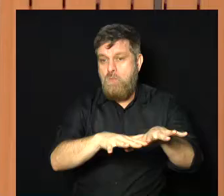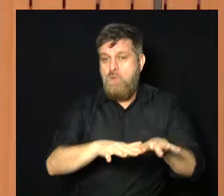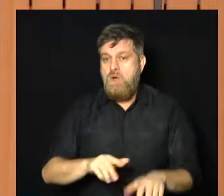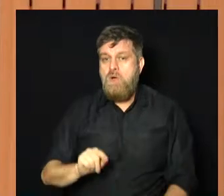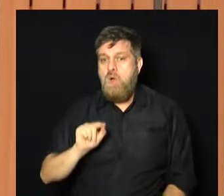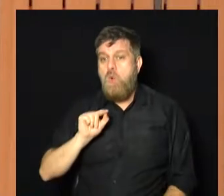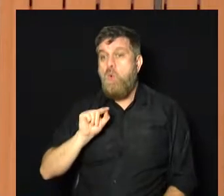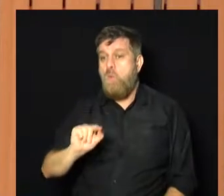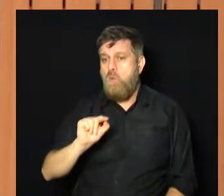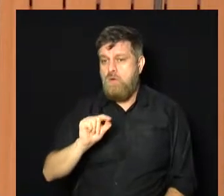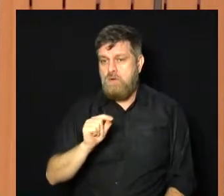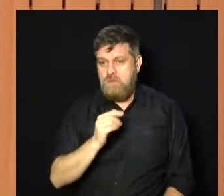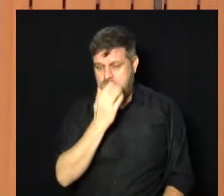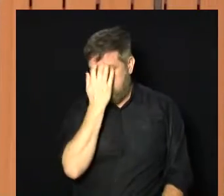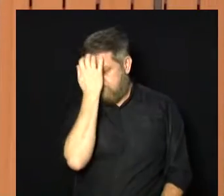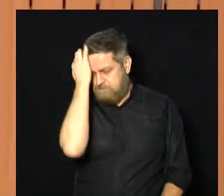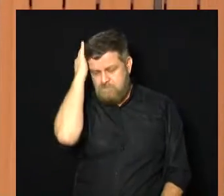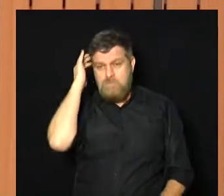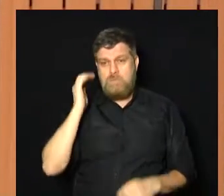de que